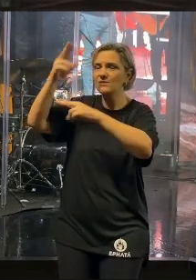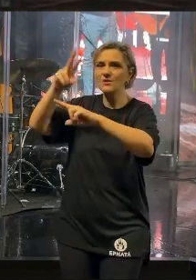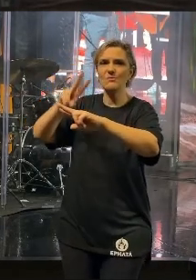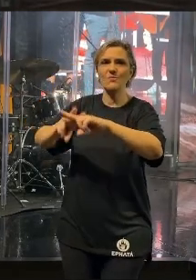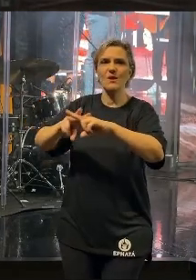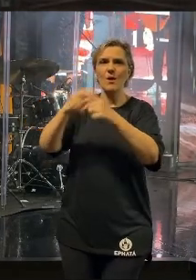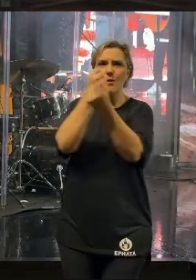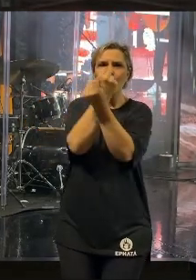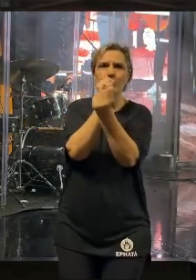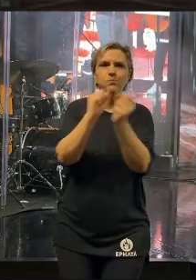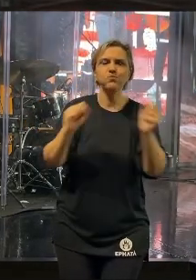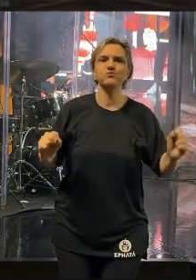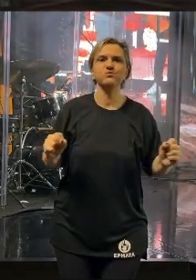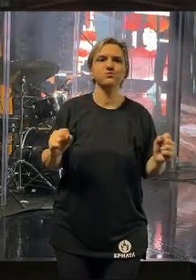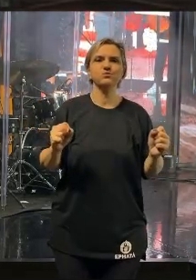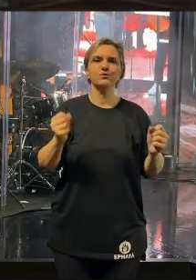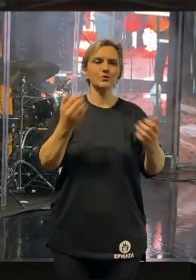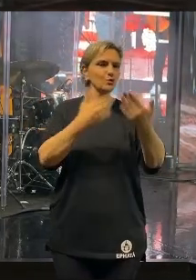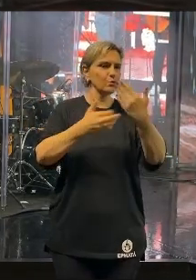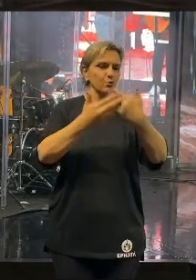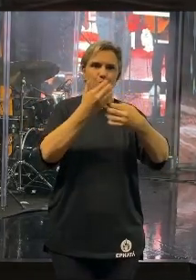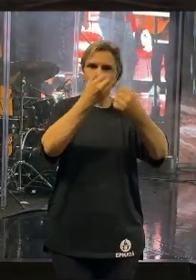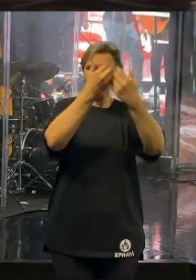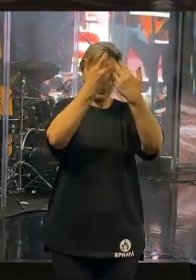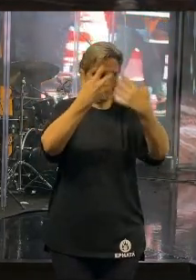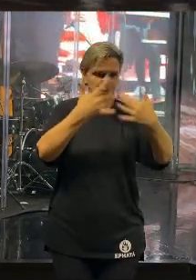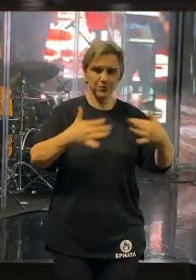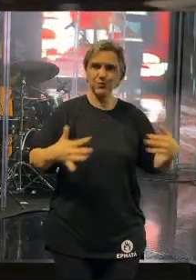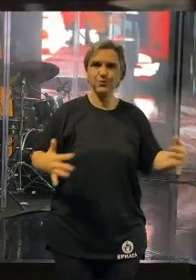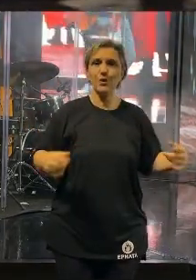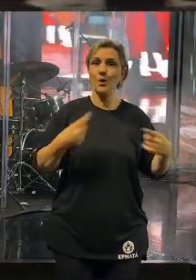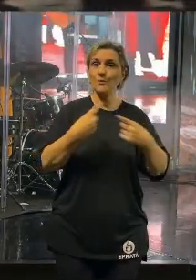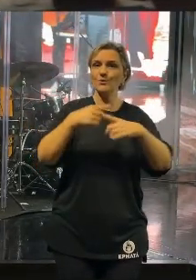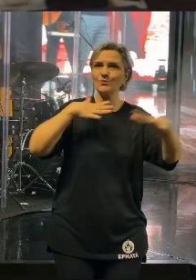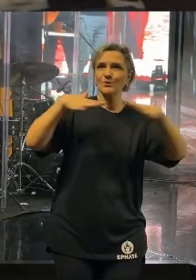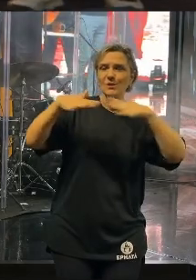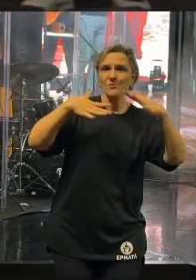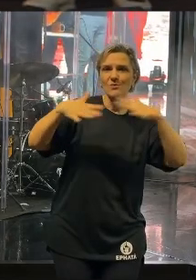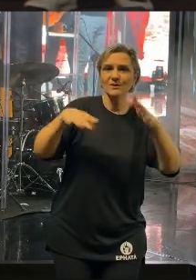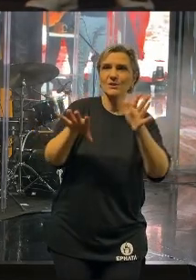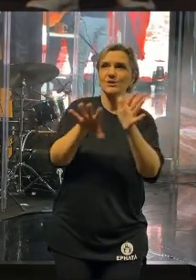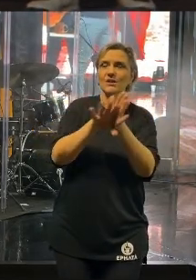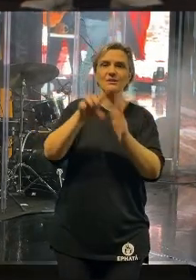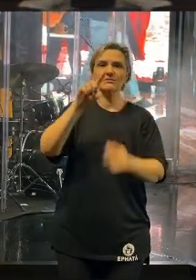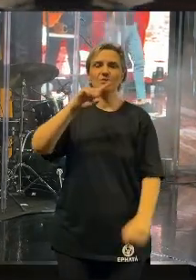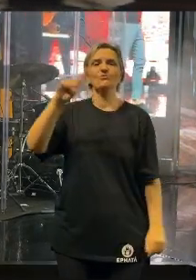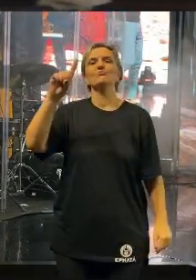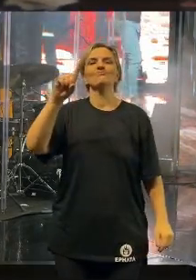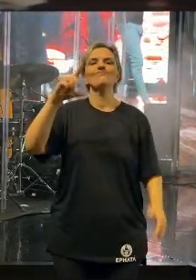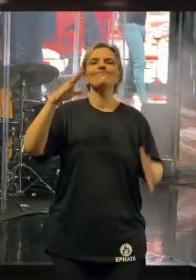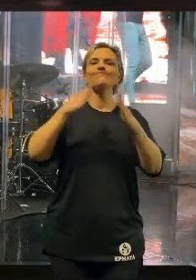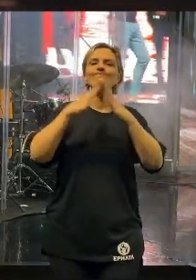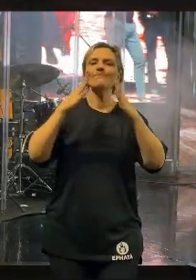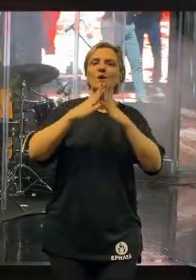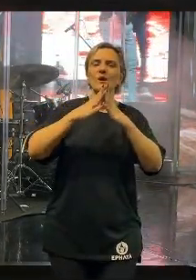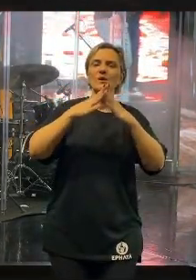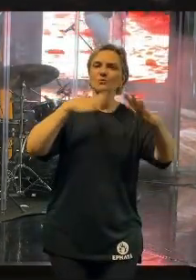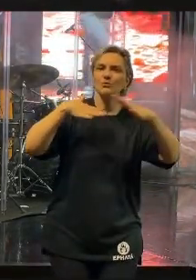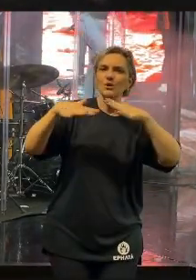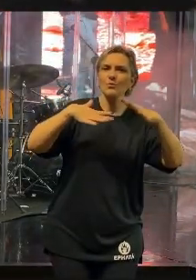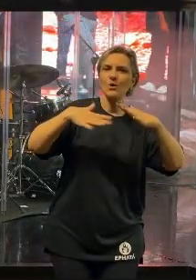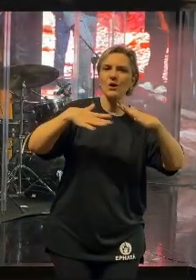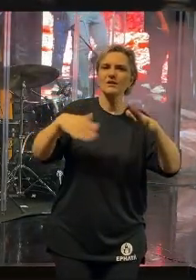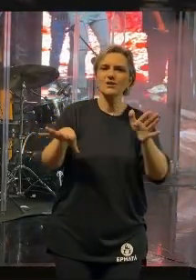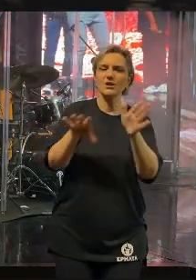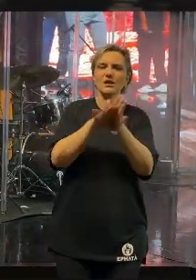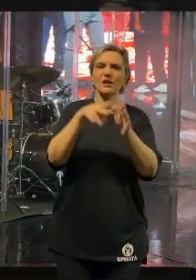as algemas, os grilhões serão todos destronados, porque o terremoto de Deus está chegando na tua casa, eu declaro. O terremoto de Deus está chegando na